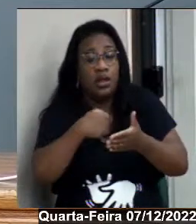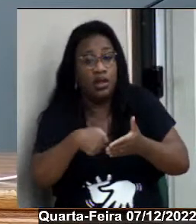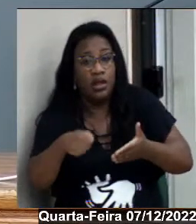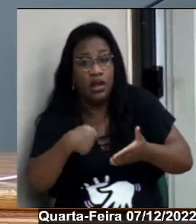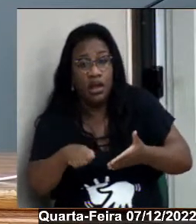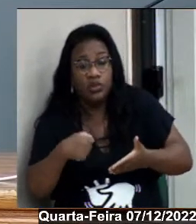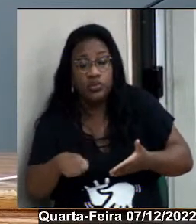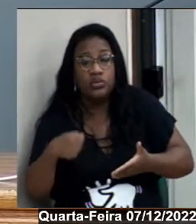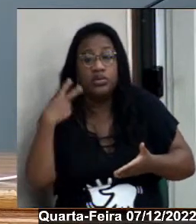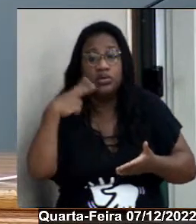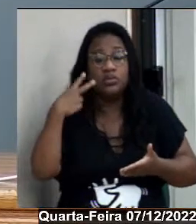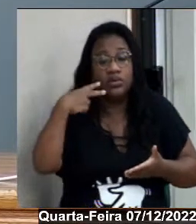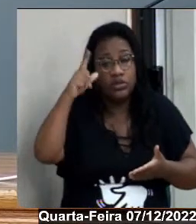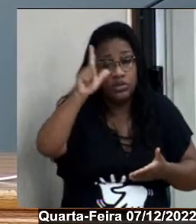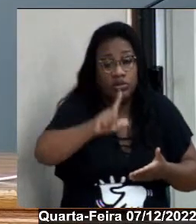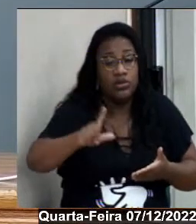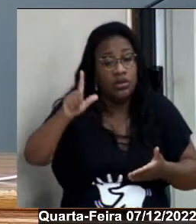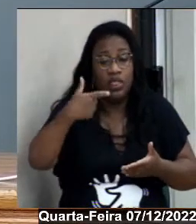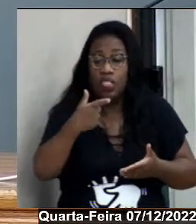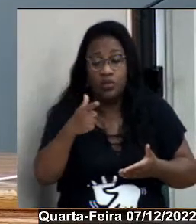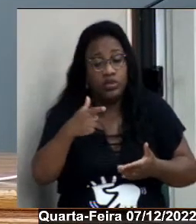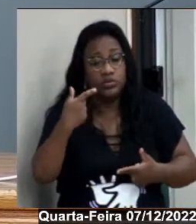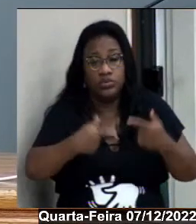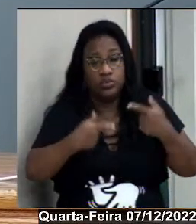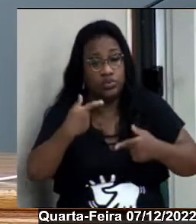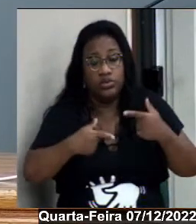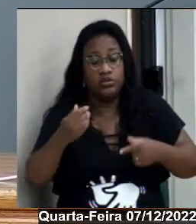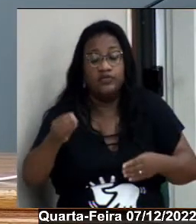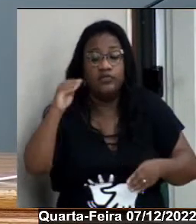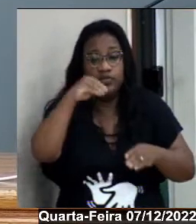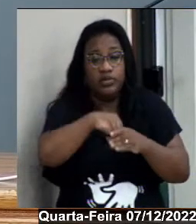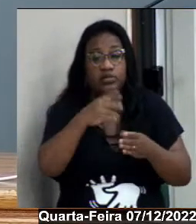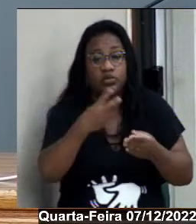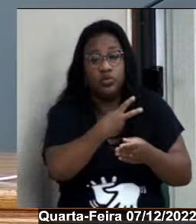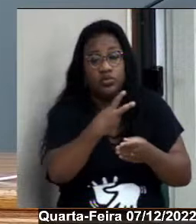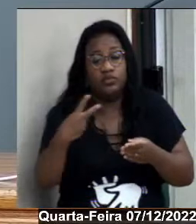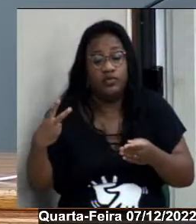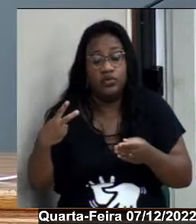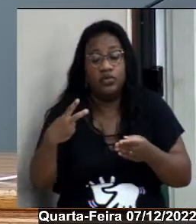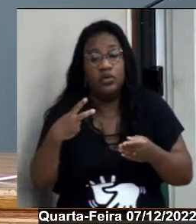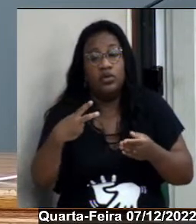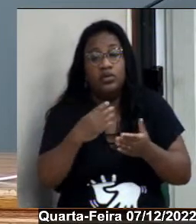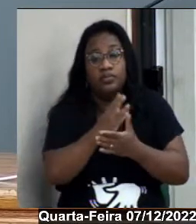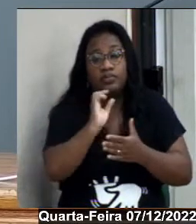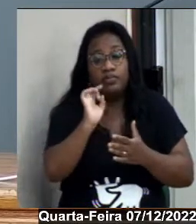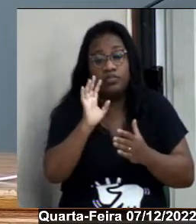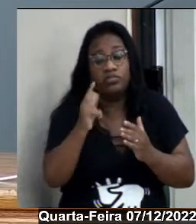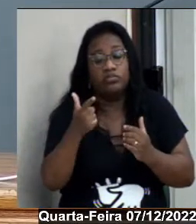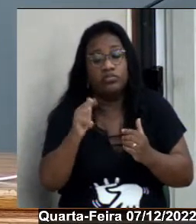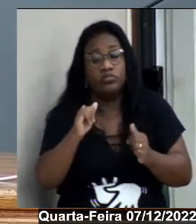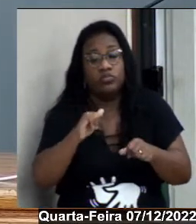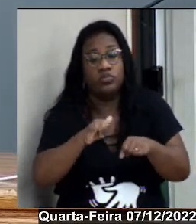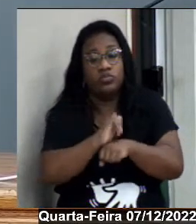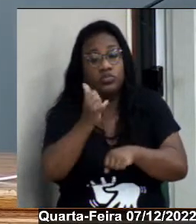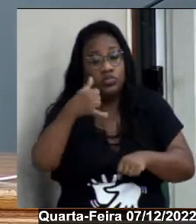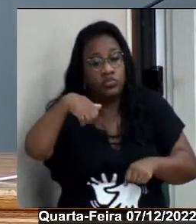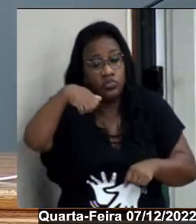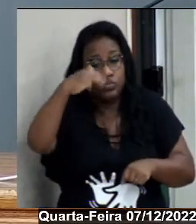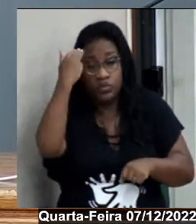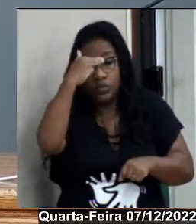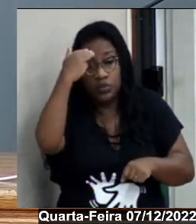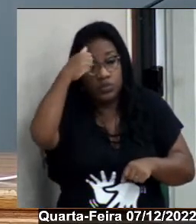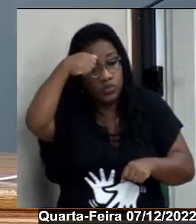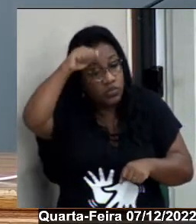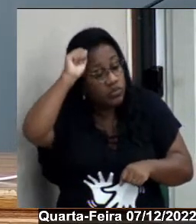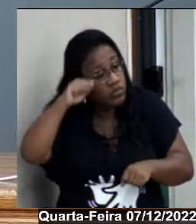644/2022, de autoria do vereador Leandro de Souza. Em discussão, não havendo discussão, foi a votação por 12 votos favoráveis e ausência dos vereadores Abel